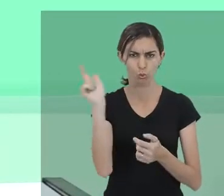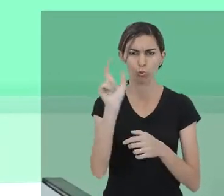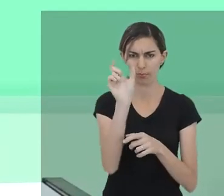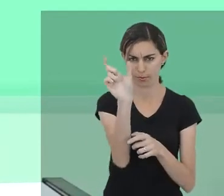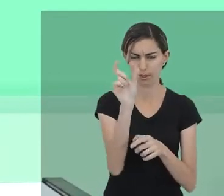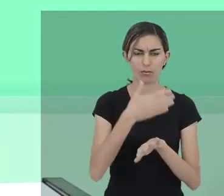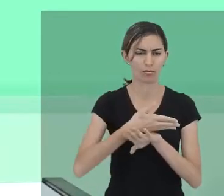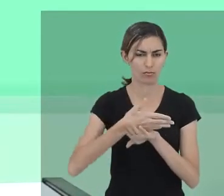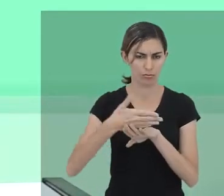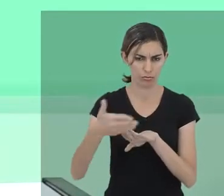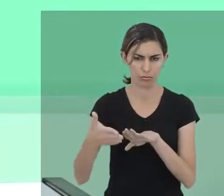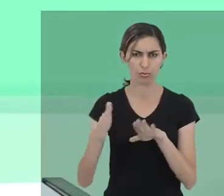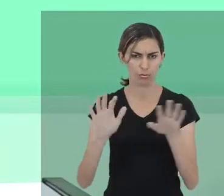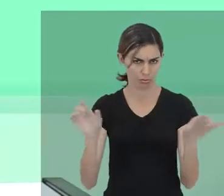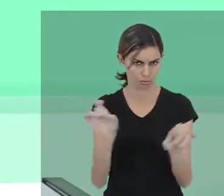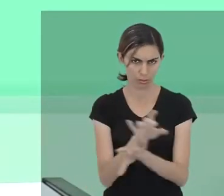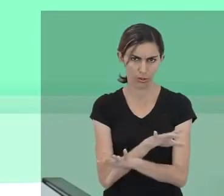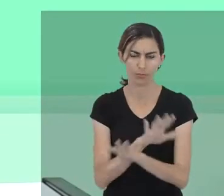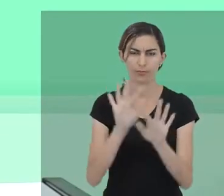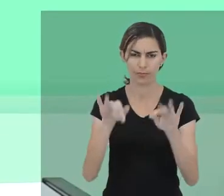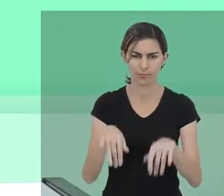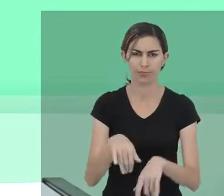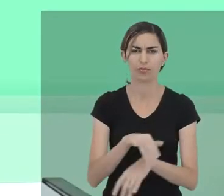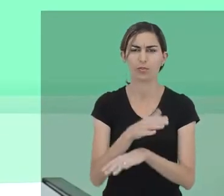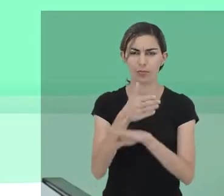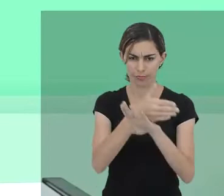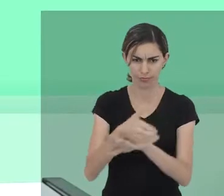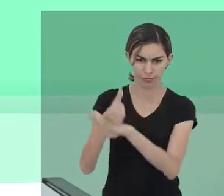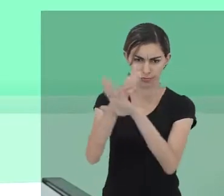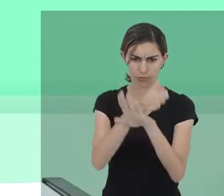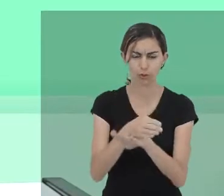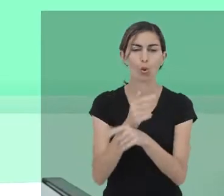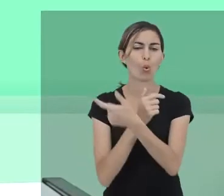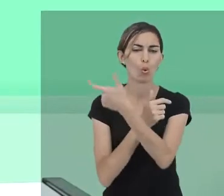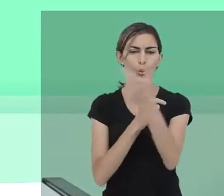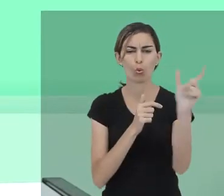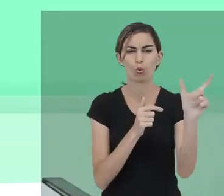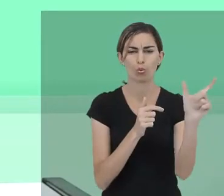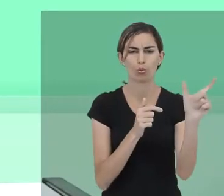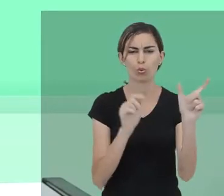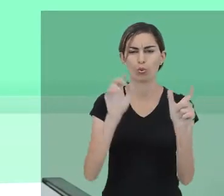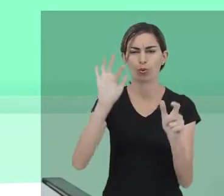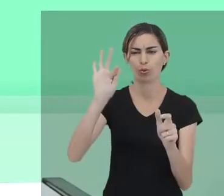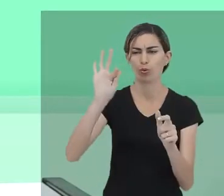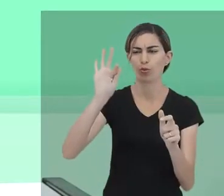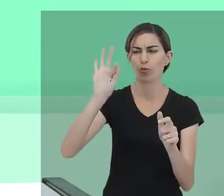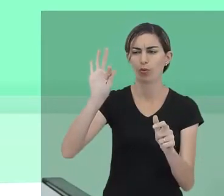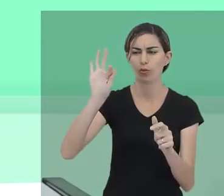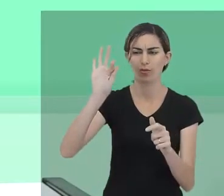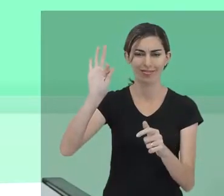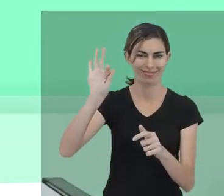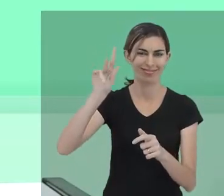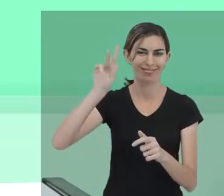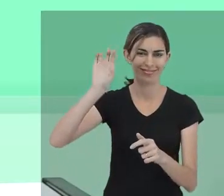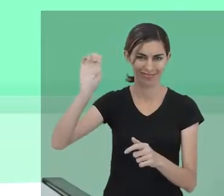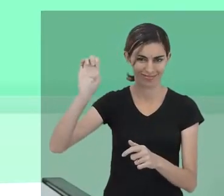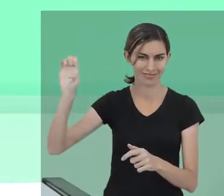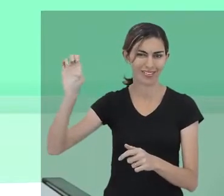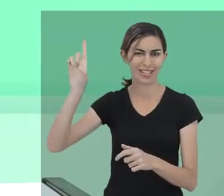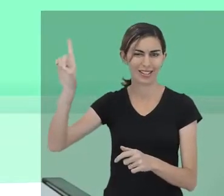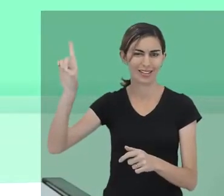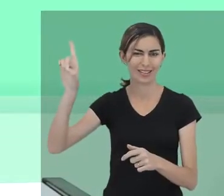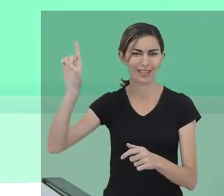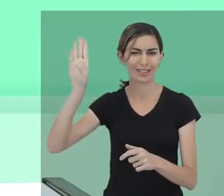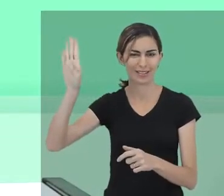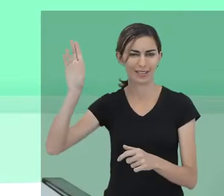outro termo, né, para a gente finalizar esse vídeo aqui, esse outro termo é o feedback.